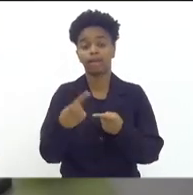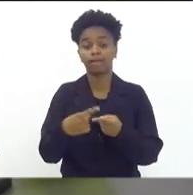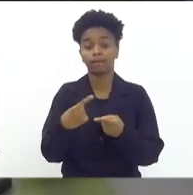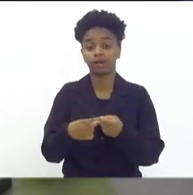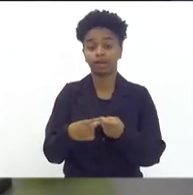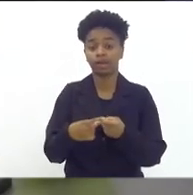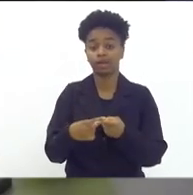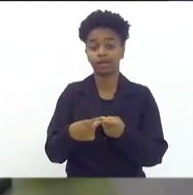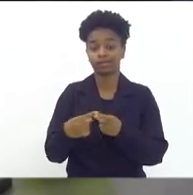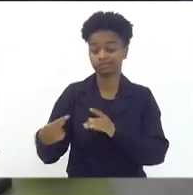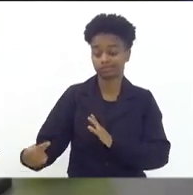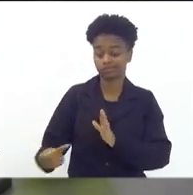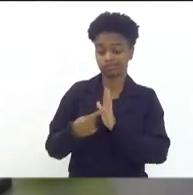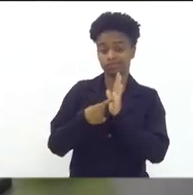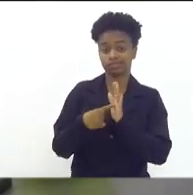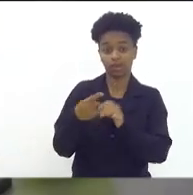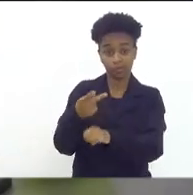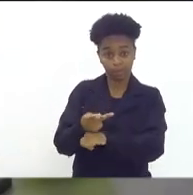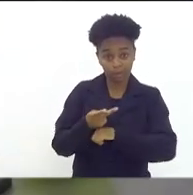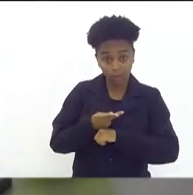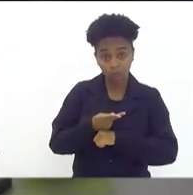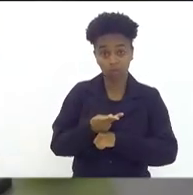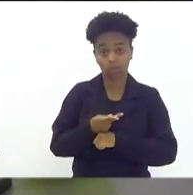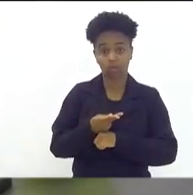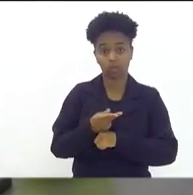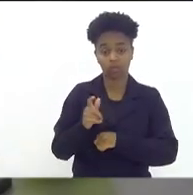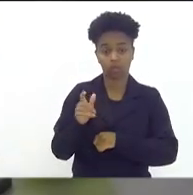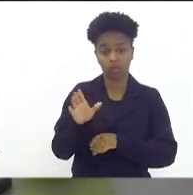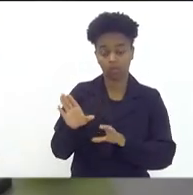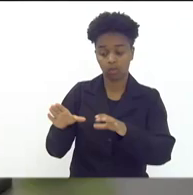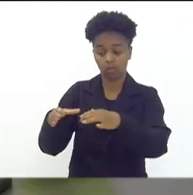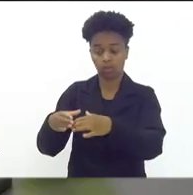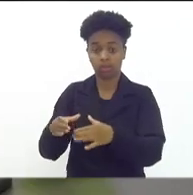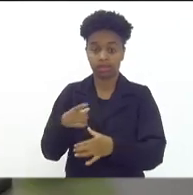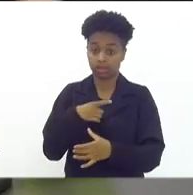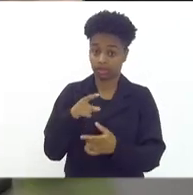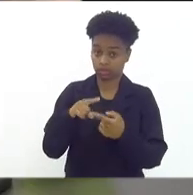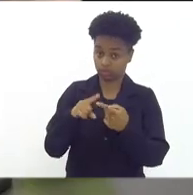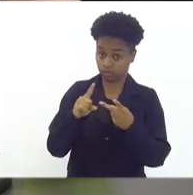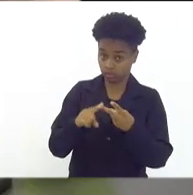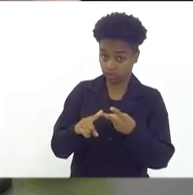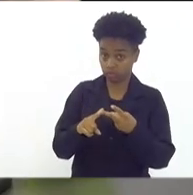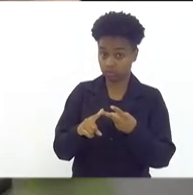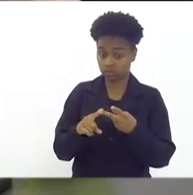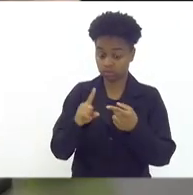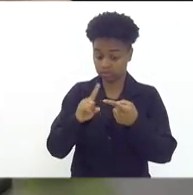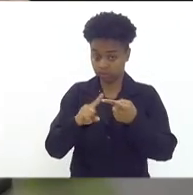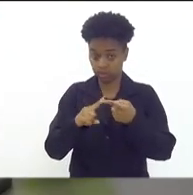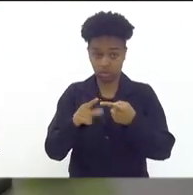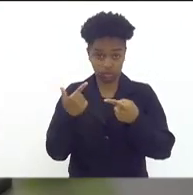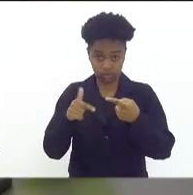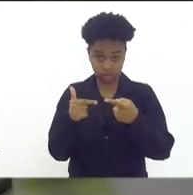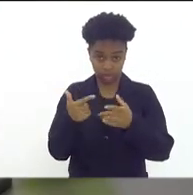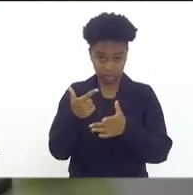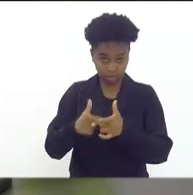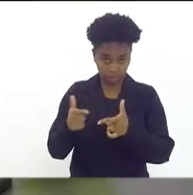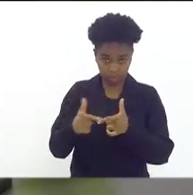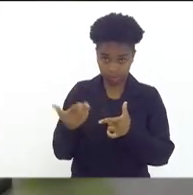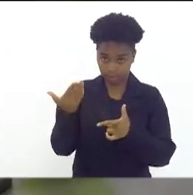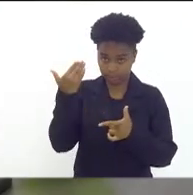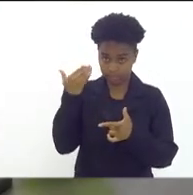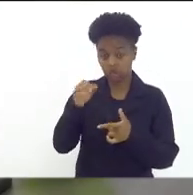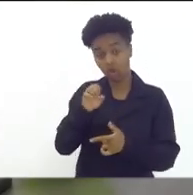fomos provocados e esse problema ou a gente tem duas conclusões ou não existia problema antes ou a partir de agora